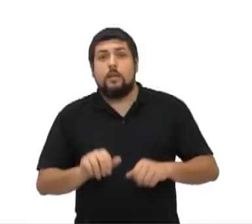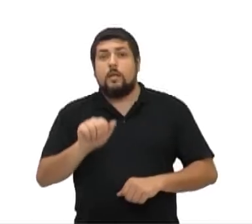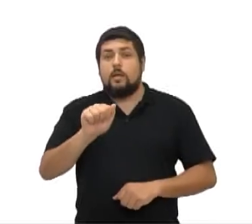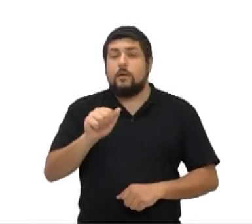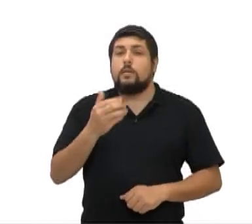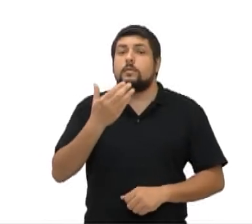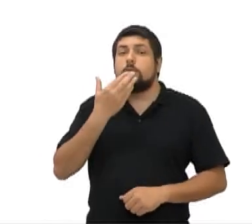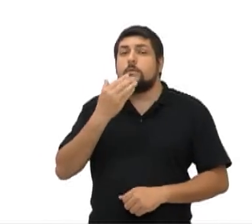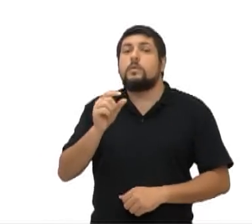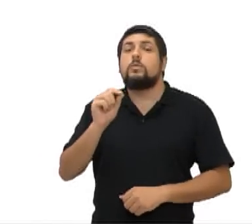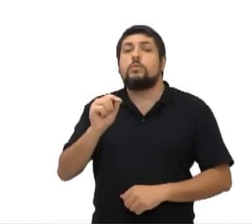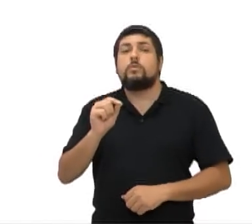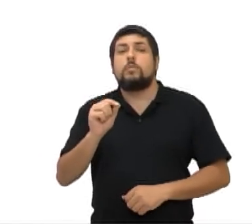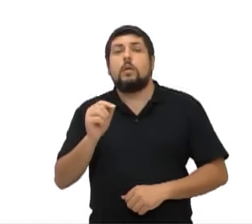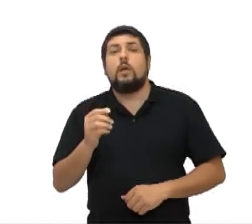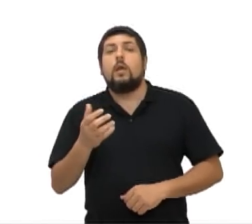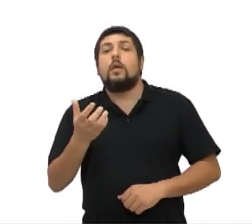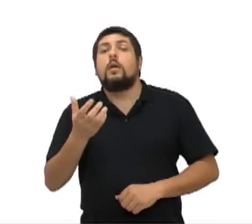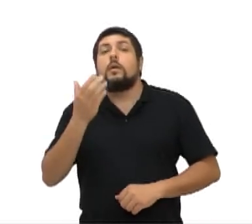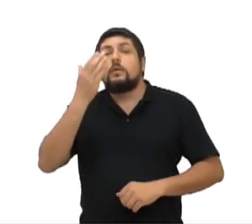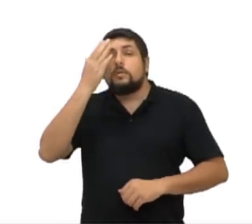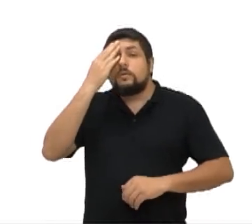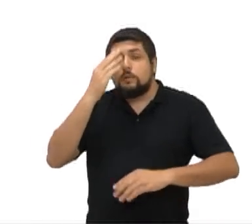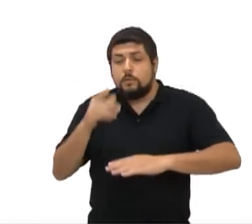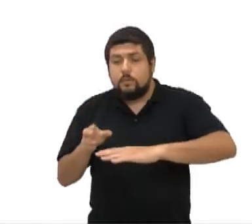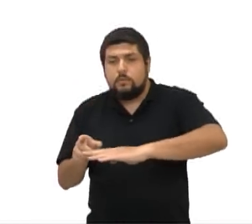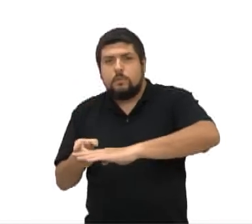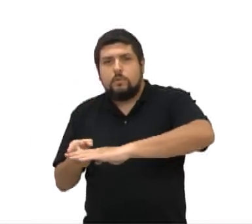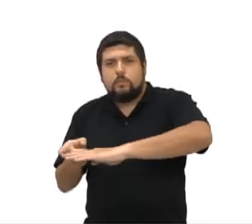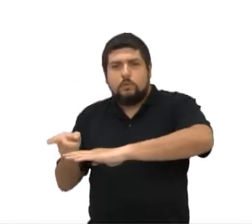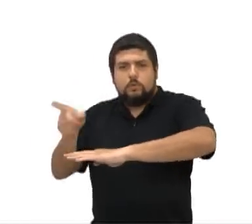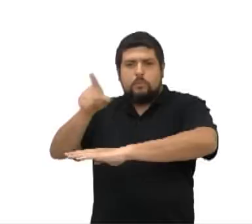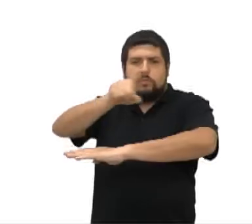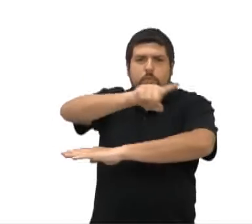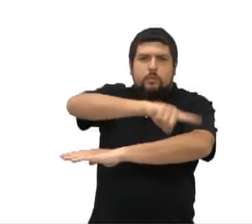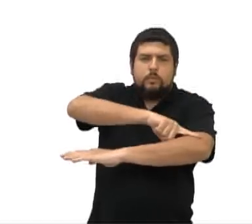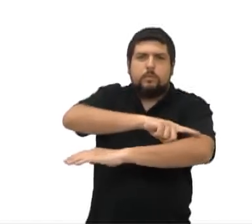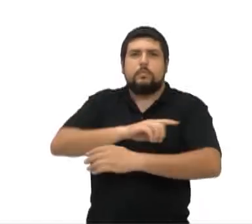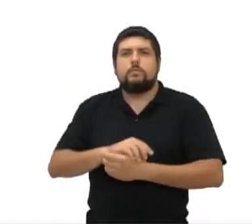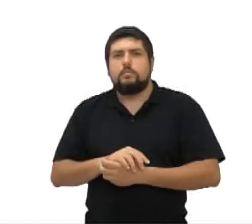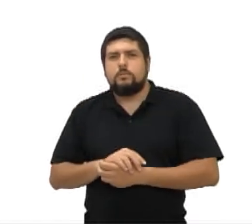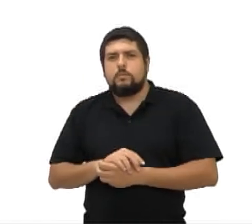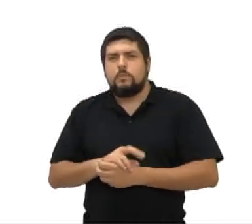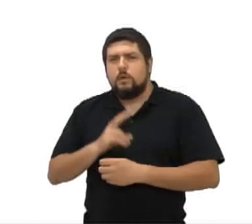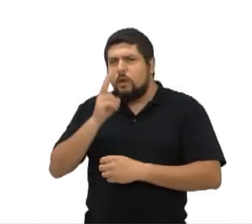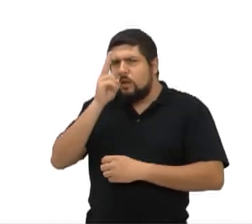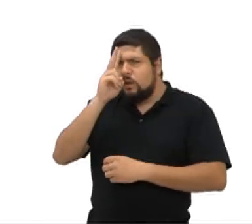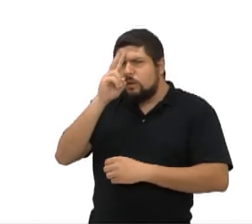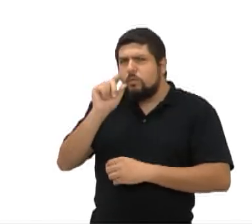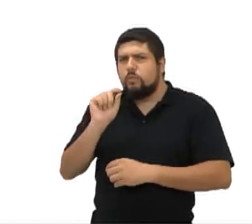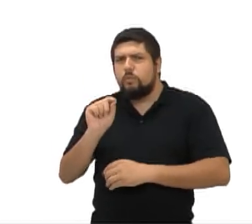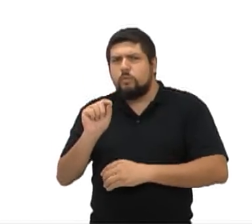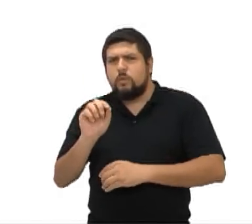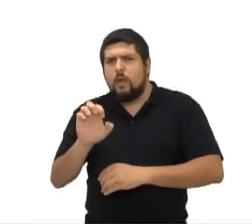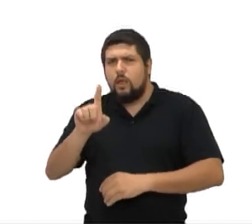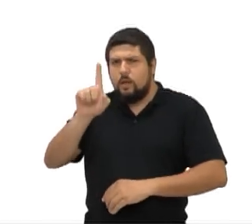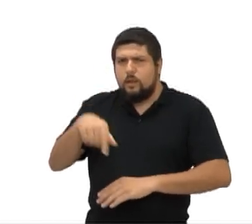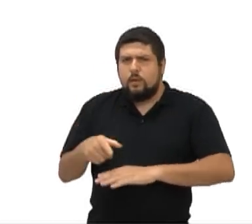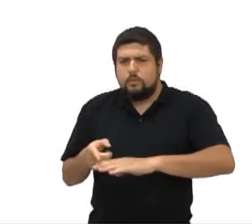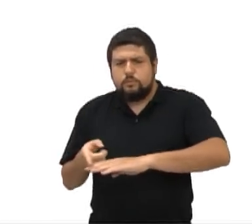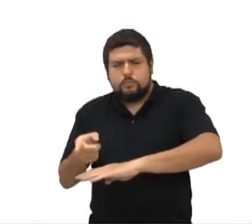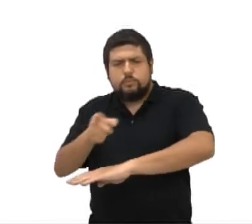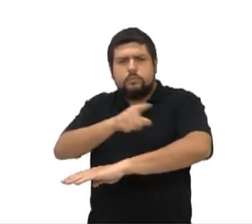pede para você representar um ângulo de meia volta. Lembra que o ângulo de meia volta é um ângulo de